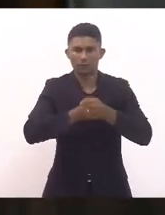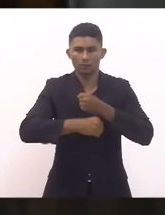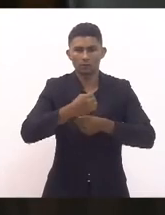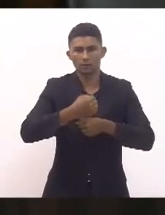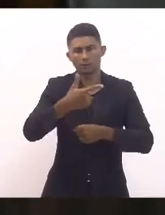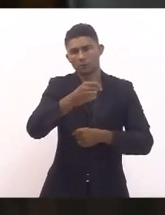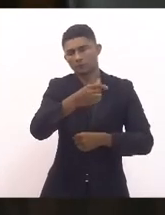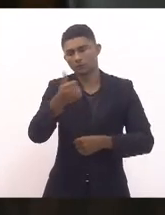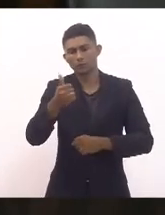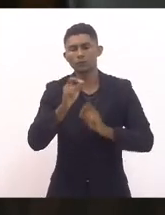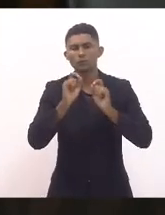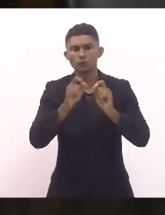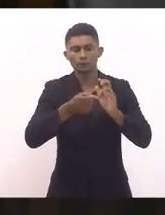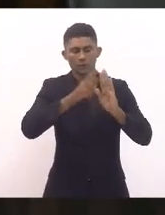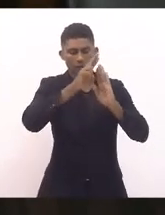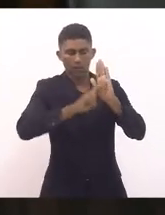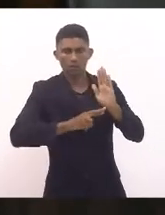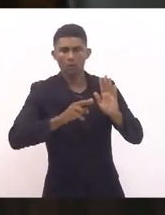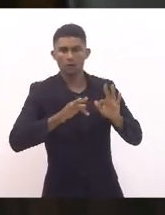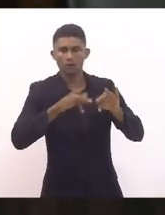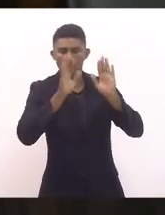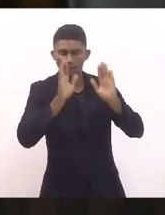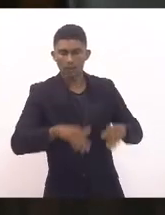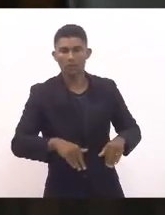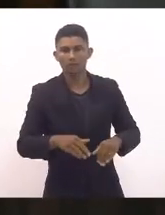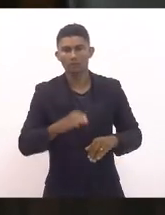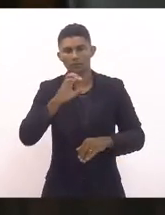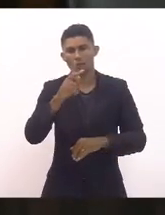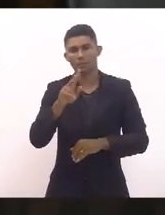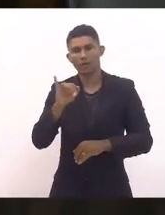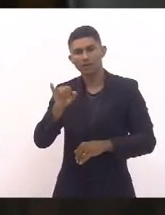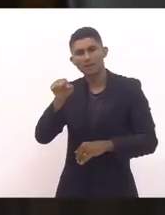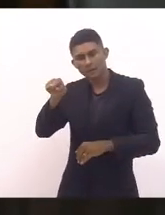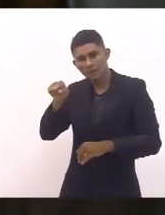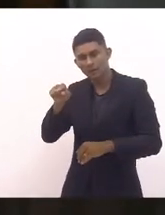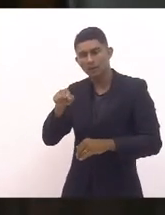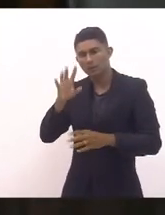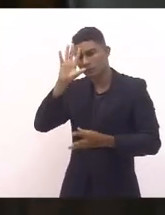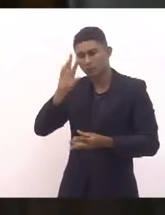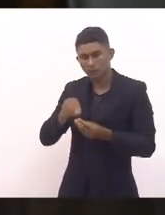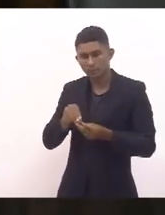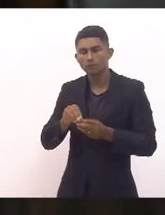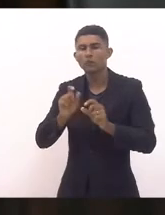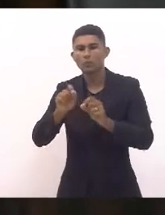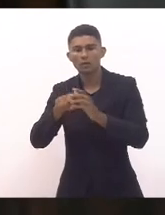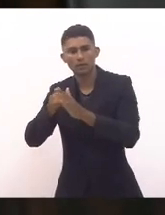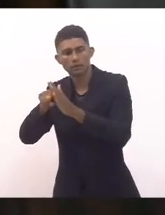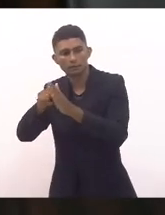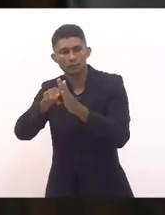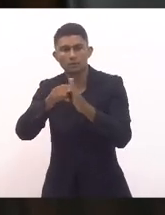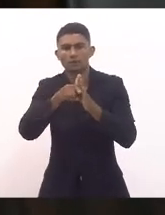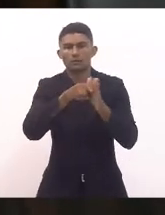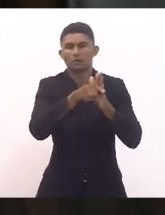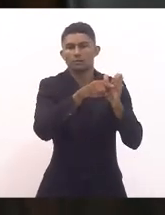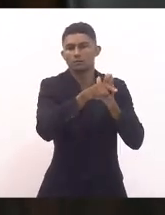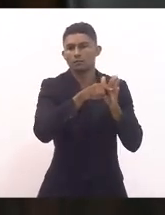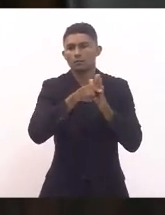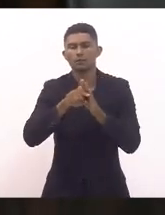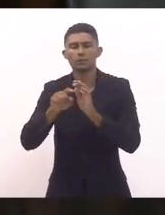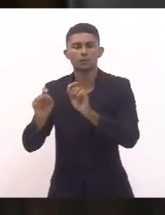que aprova a relatória final, as conclusões da Comissão Parlamentar de Inquérito, destinada a investigar os casos